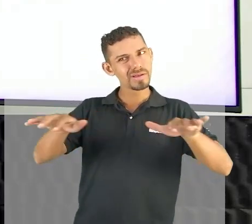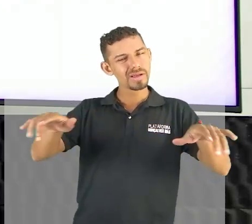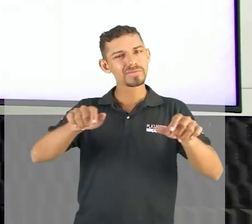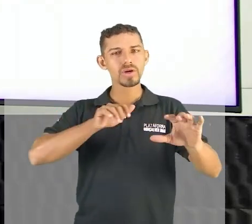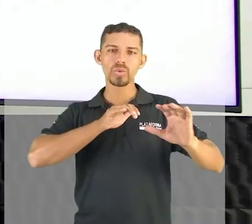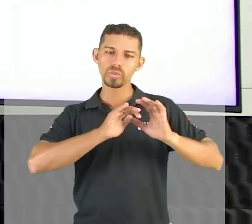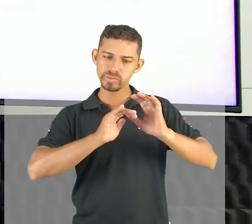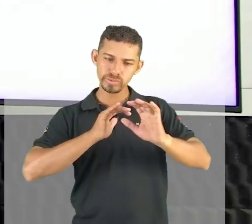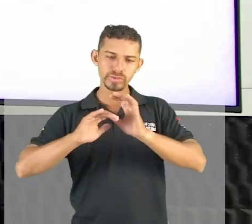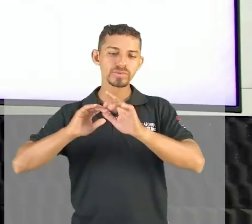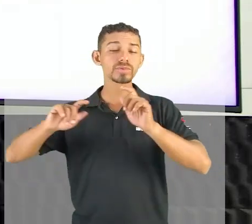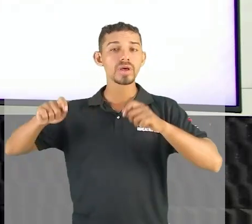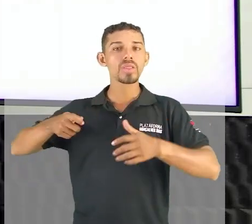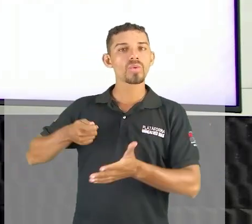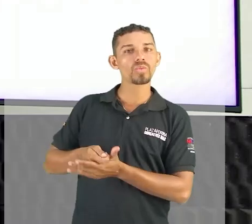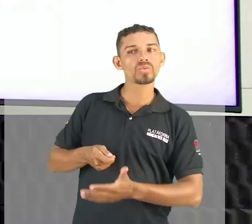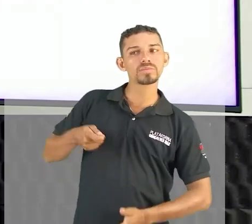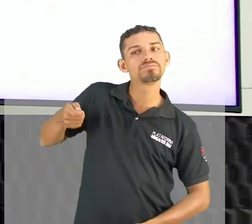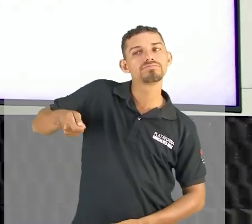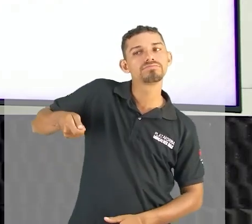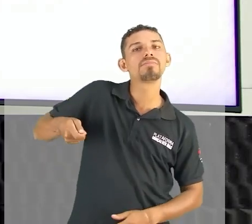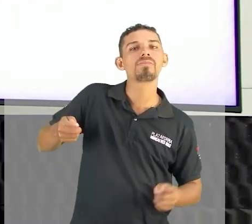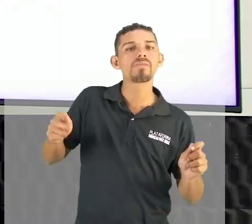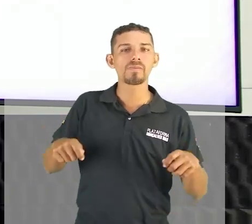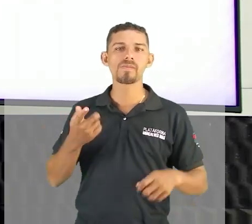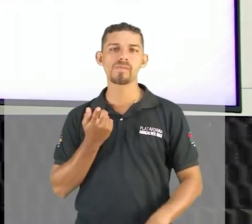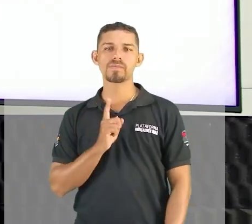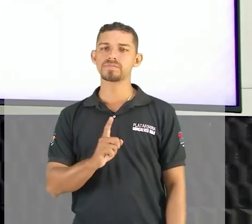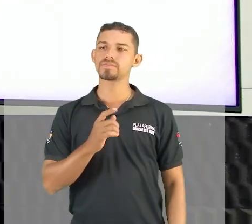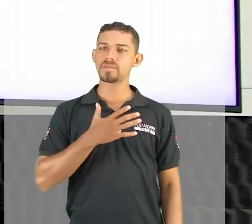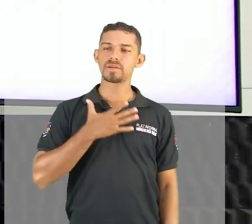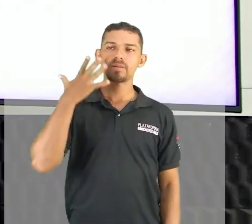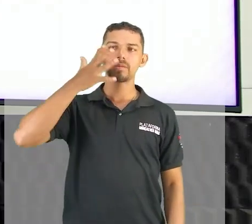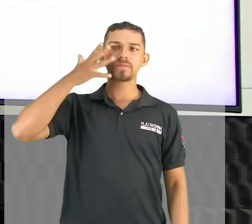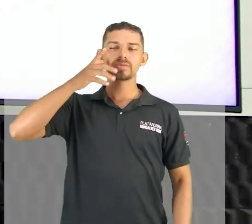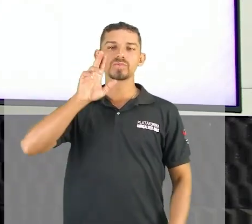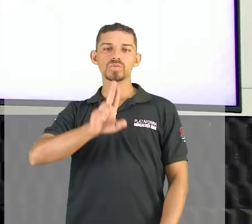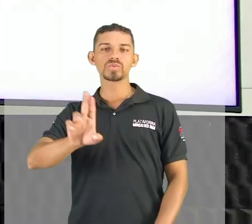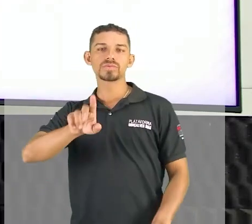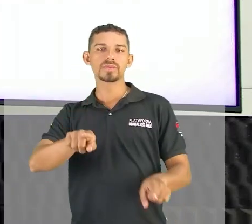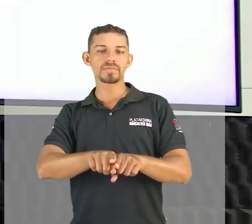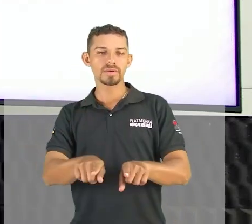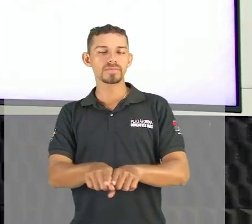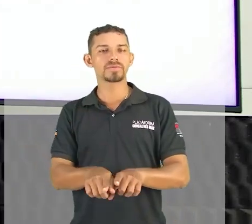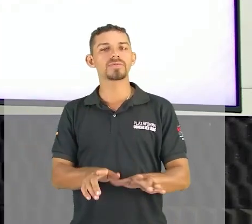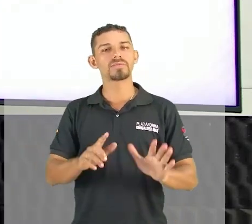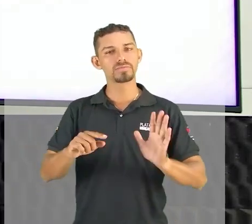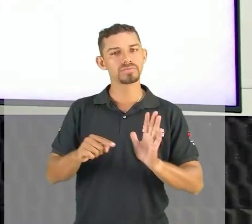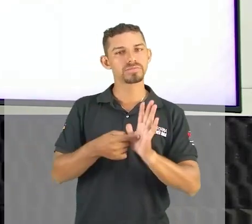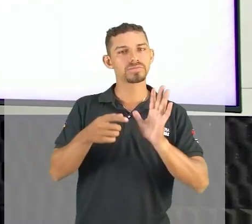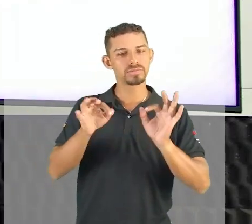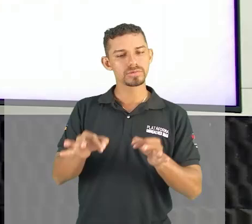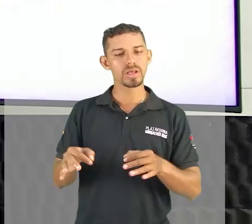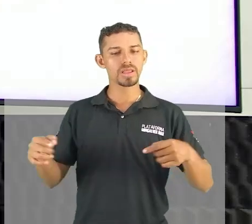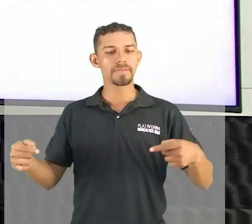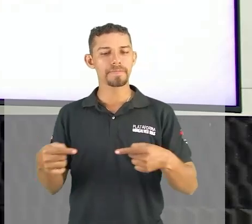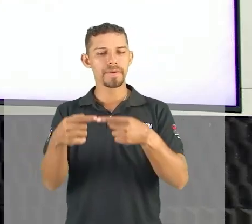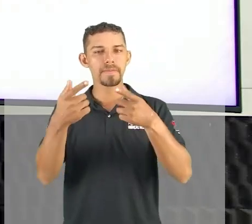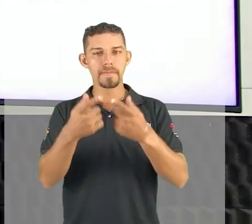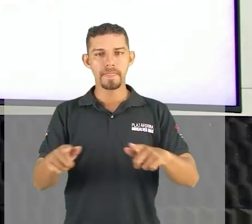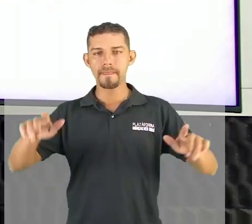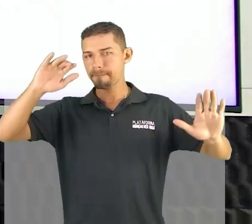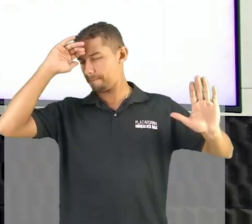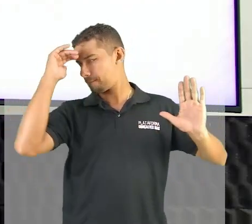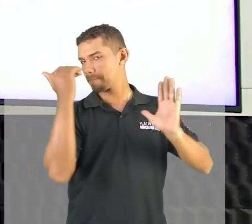comunicação que é exigido eh e que é de forma mais coerente fazer um uso mais pontual conforme a norma padrão